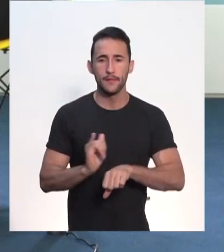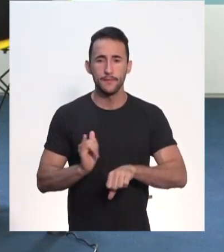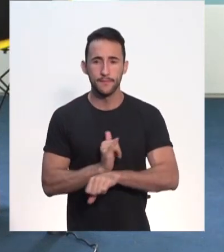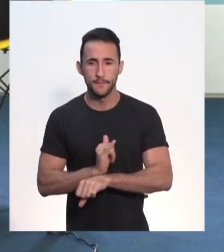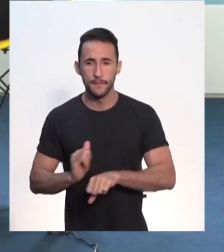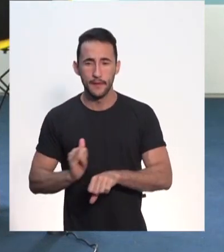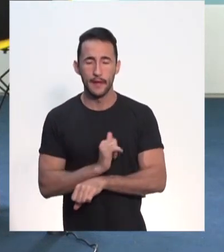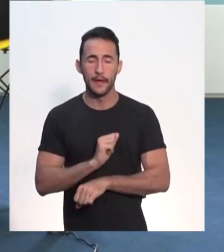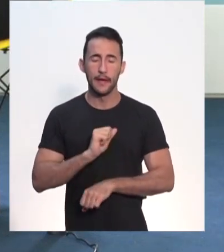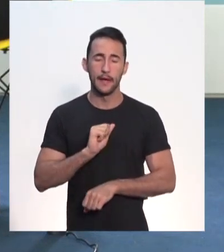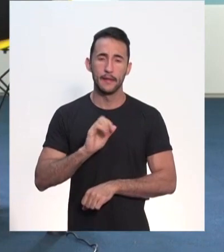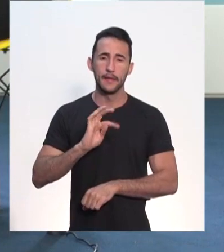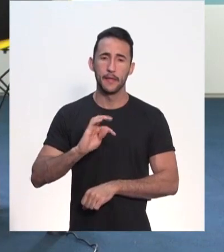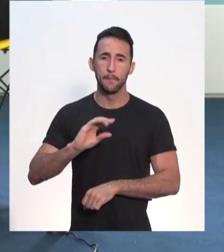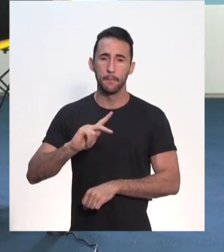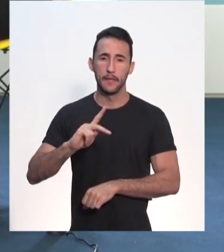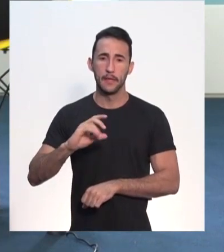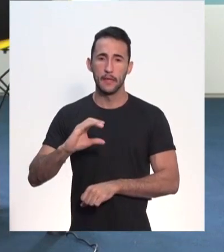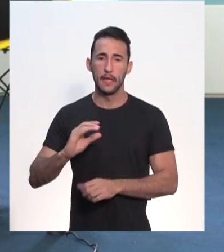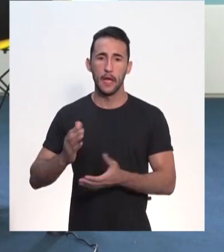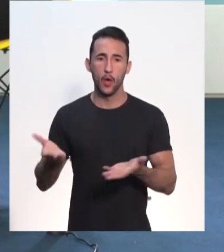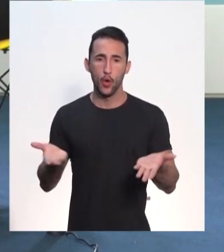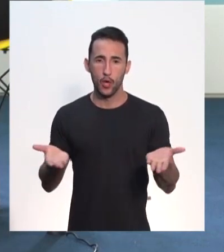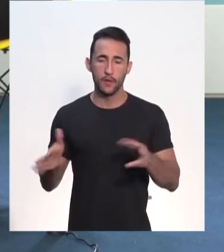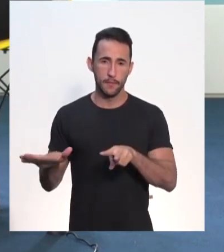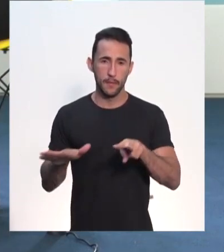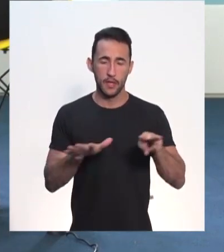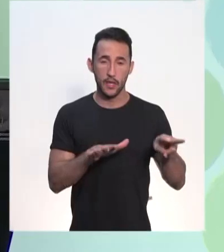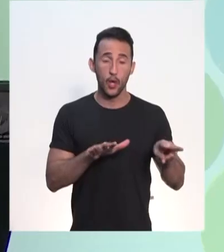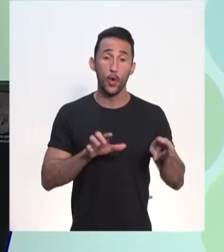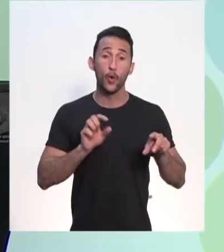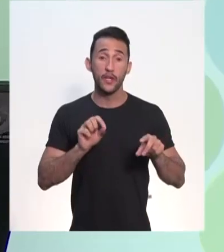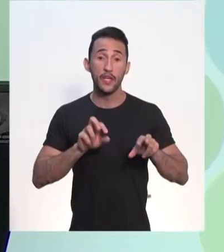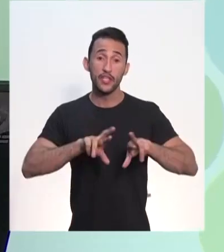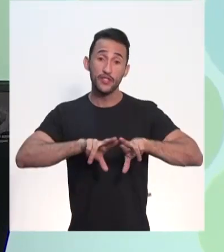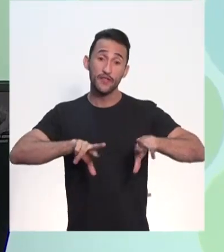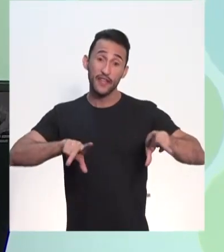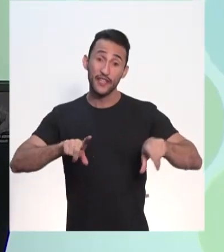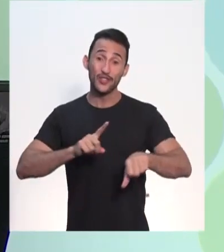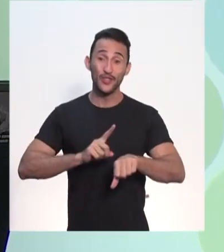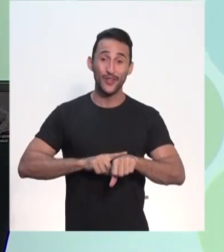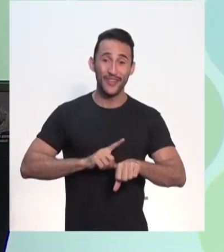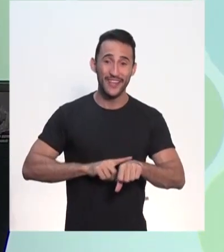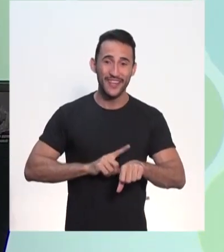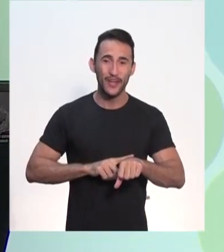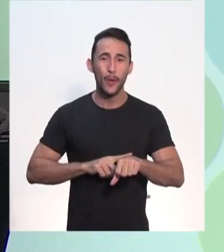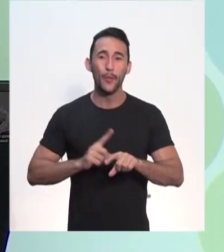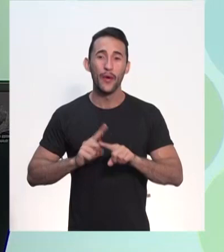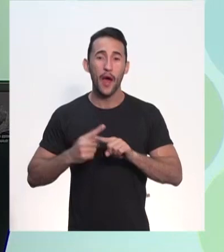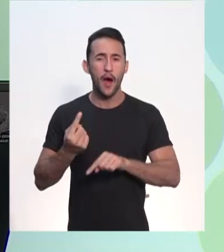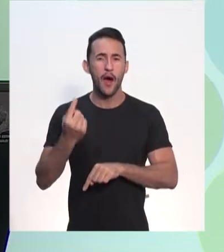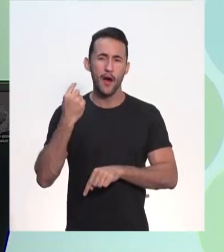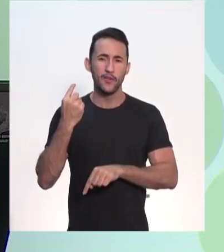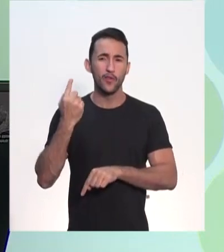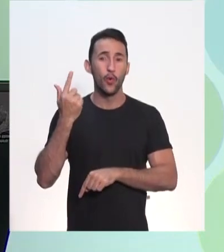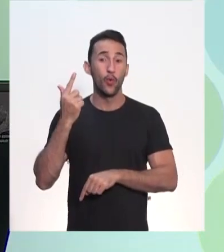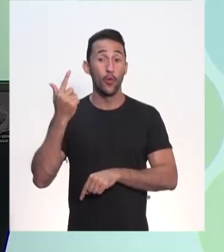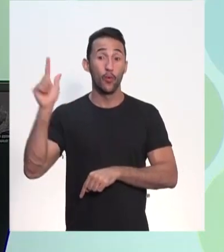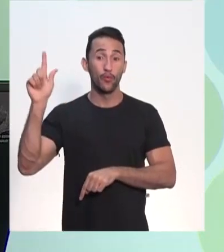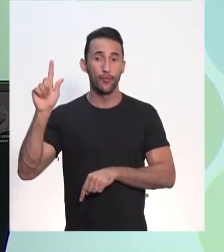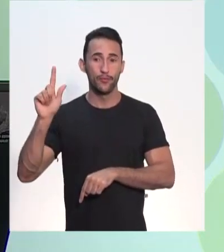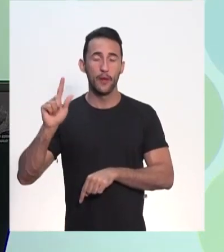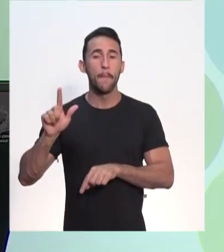dessa semana, nós estamos fazendo até num horário e num formato um pouco diferente do que nós propusemos. A partir